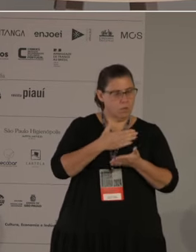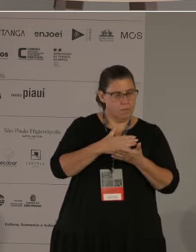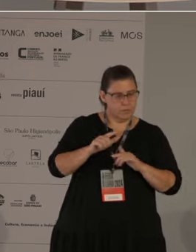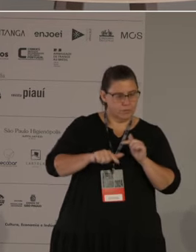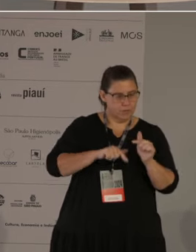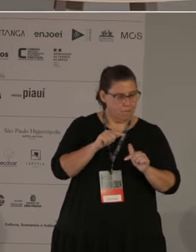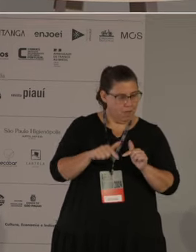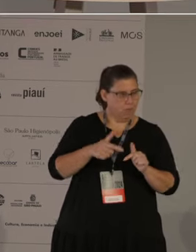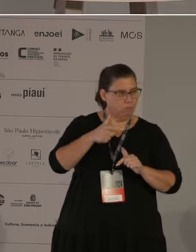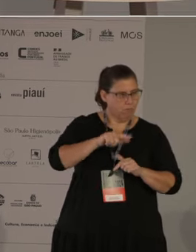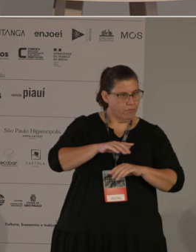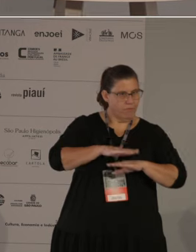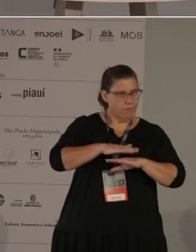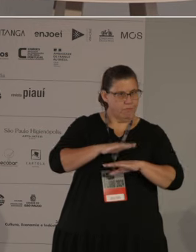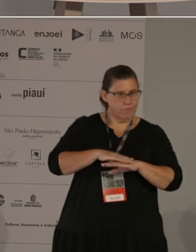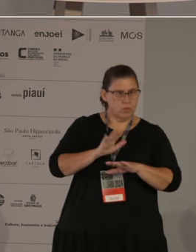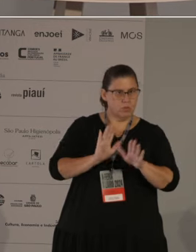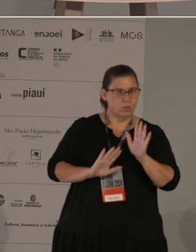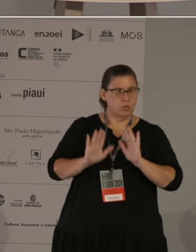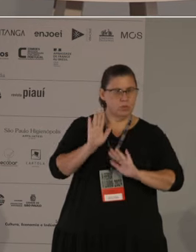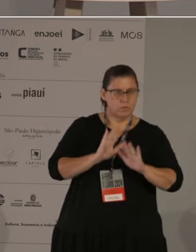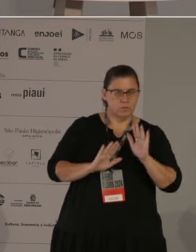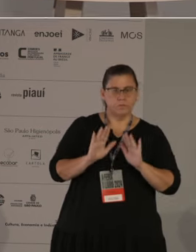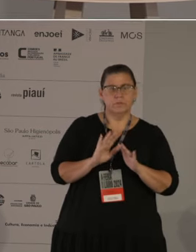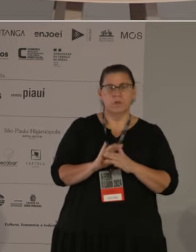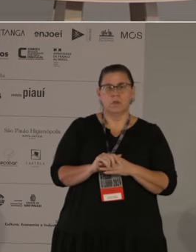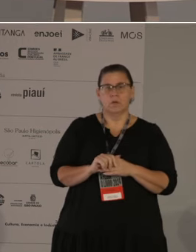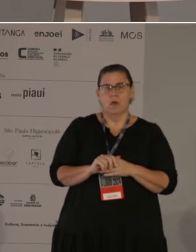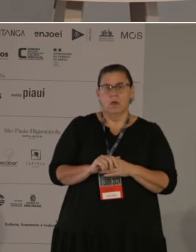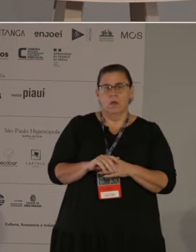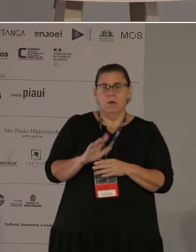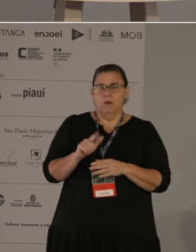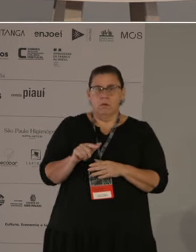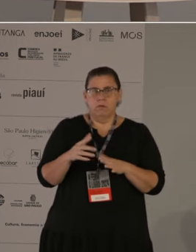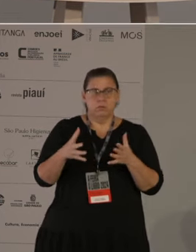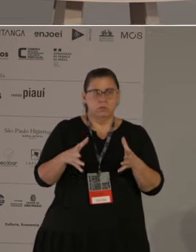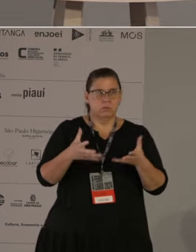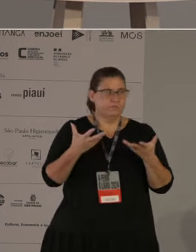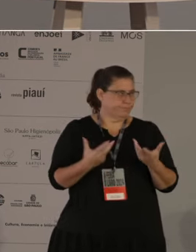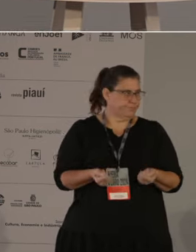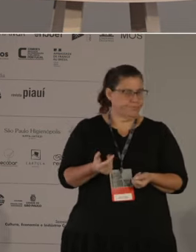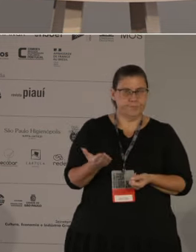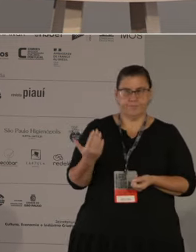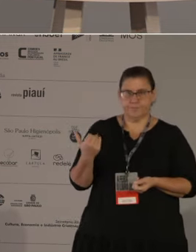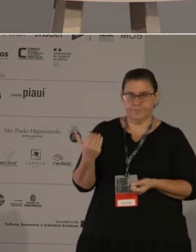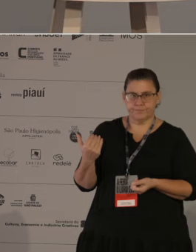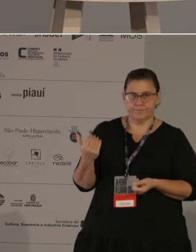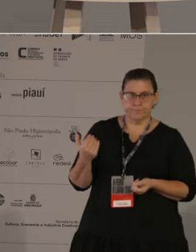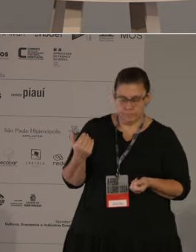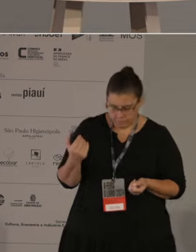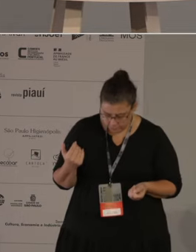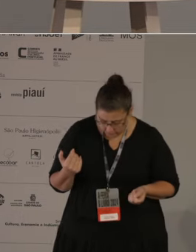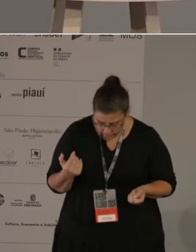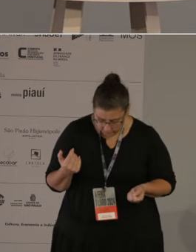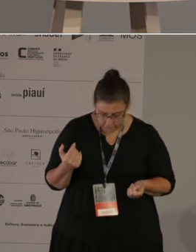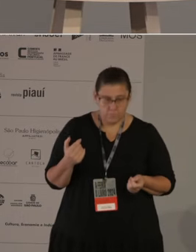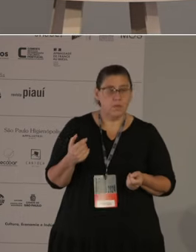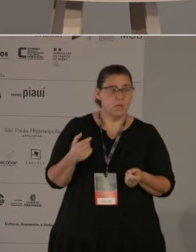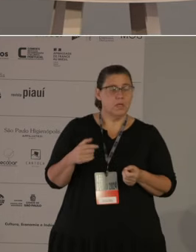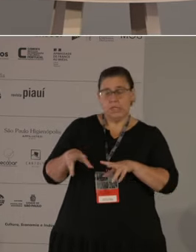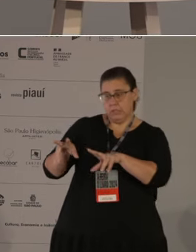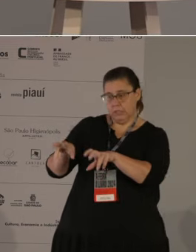trabalhos tenha sido feita com cuidados metodológicos que não foram adotados no passado, esses sítios, eles herdam